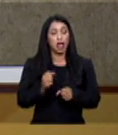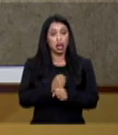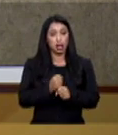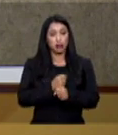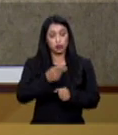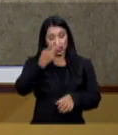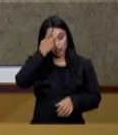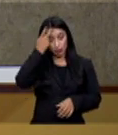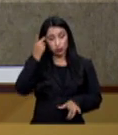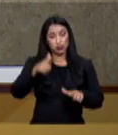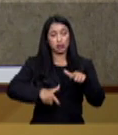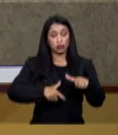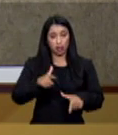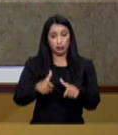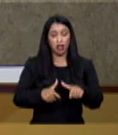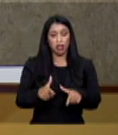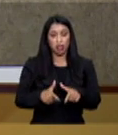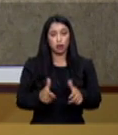foram admitidos